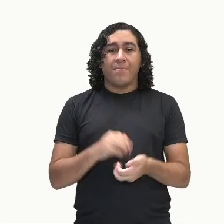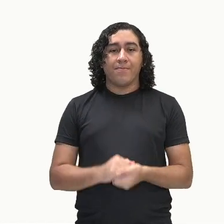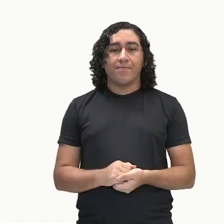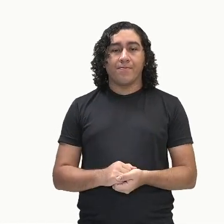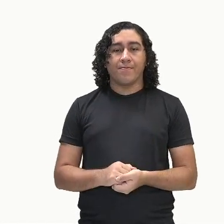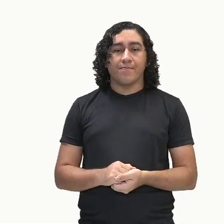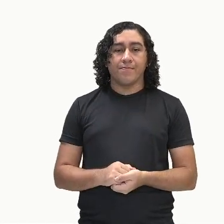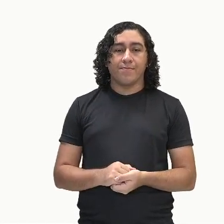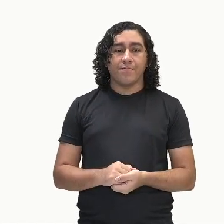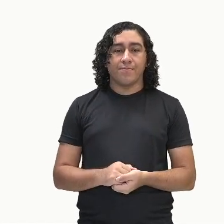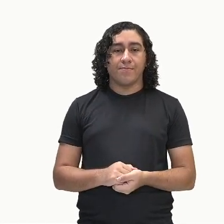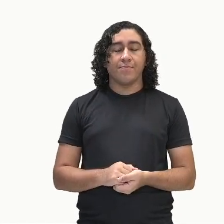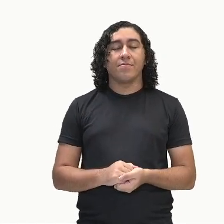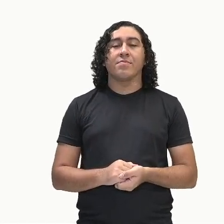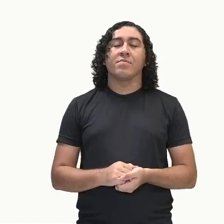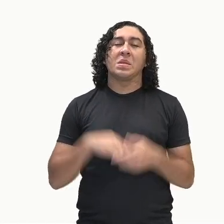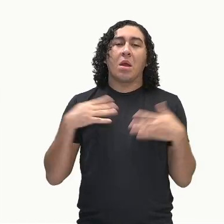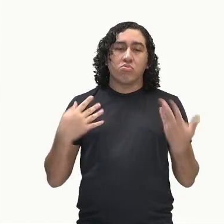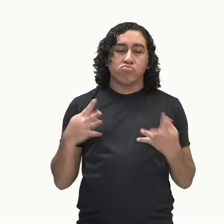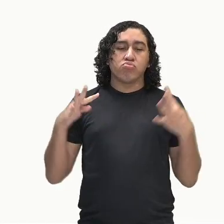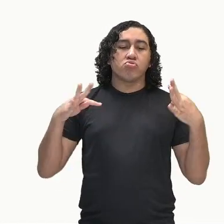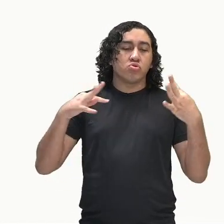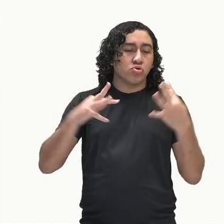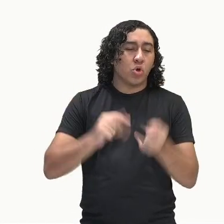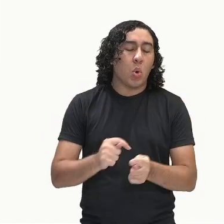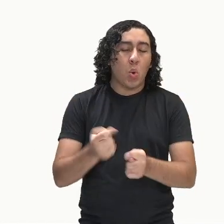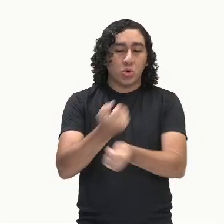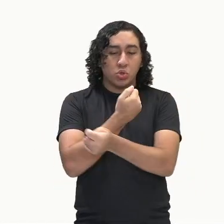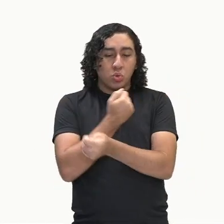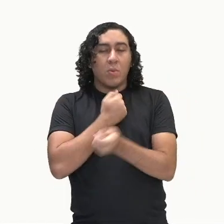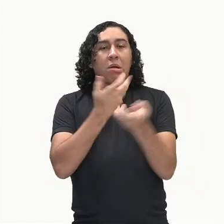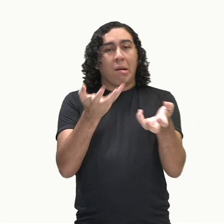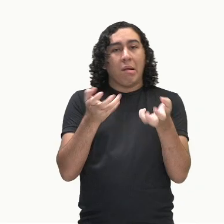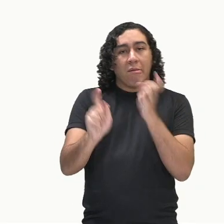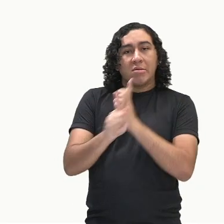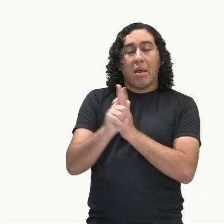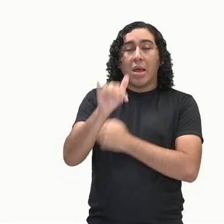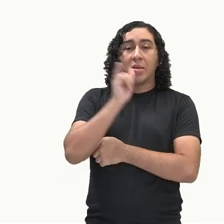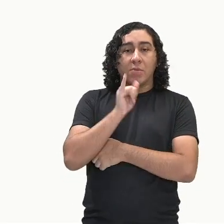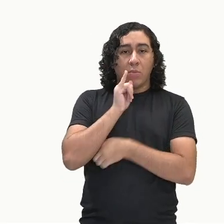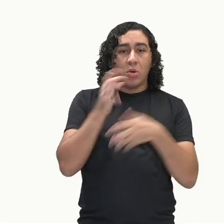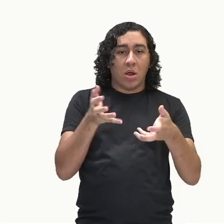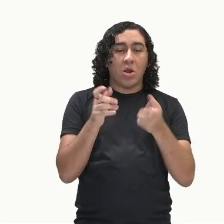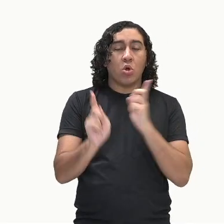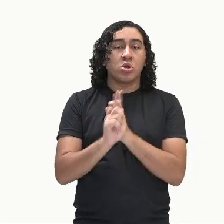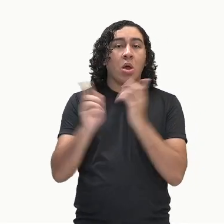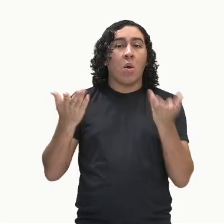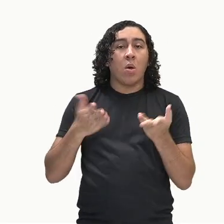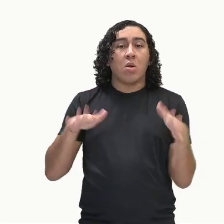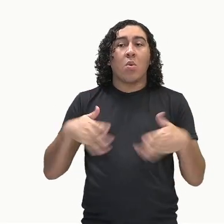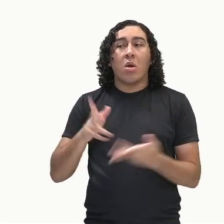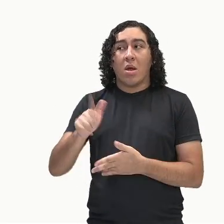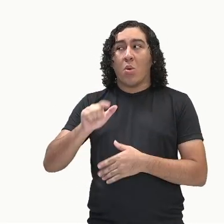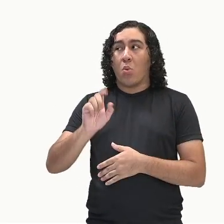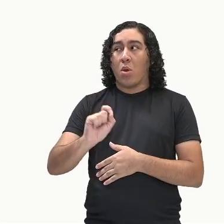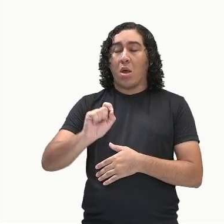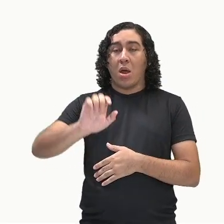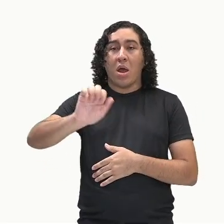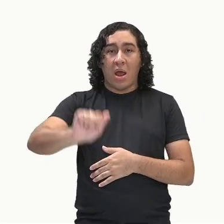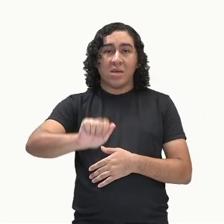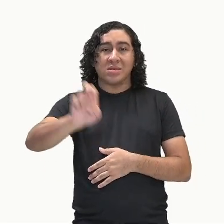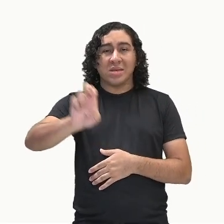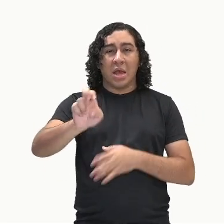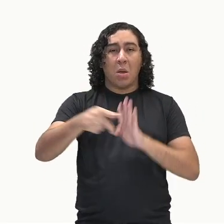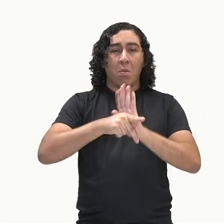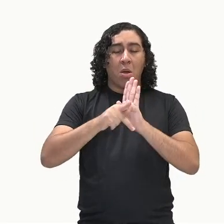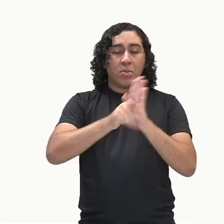E assim a gente vai fazer para qualquer termo que a gente quiser encontrar. Por exemplo, eu quero encontrar agora quem é o quinto termo dessa sequência numérica.